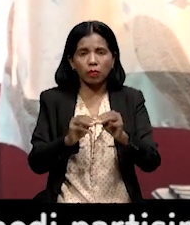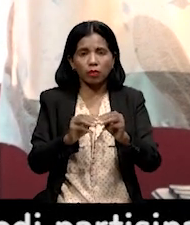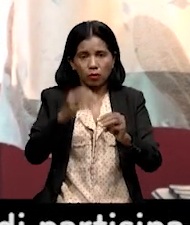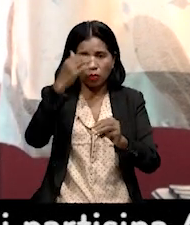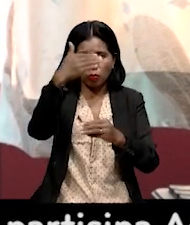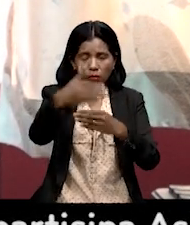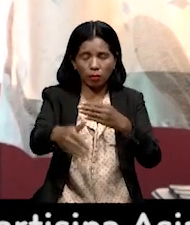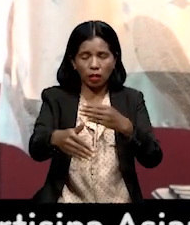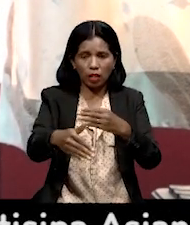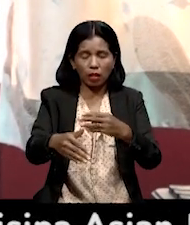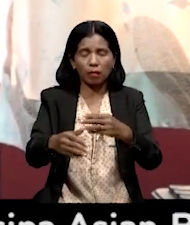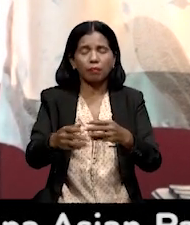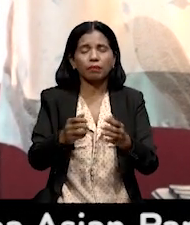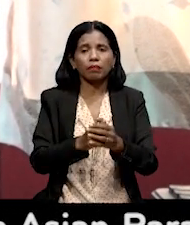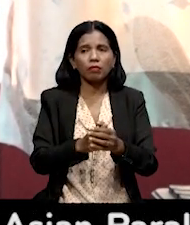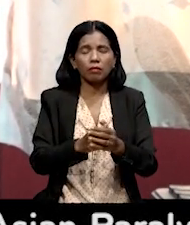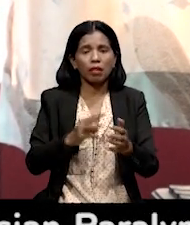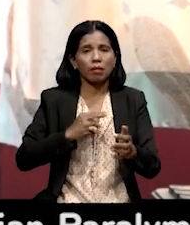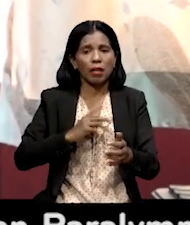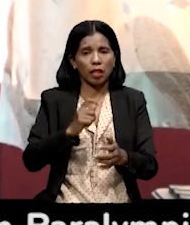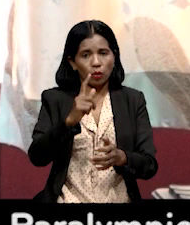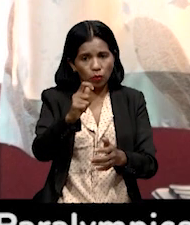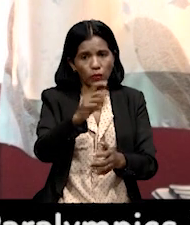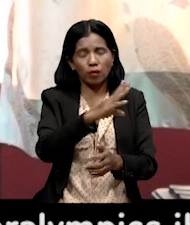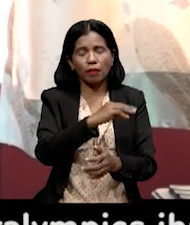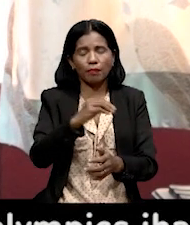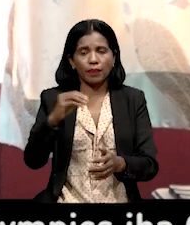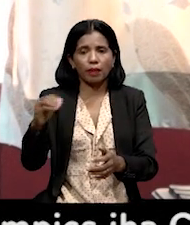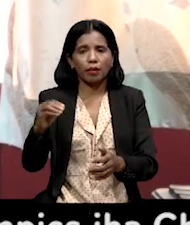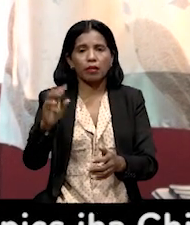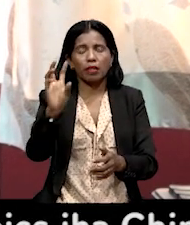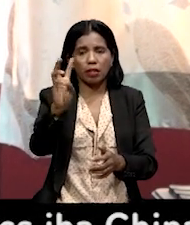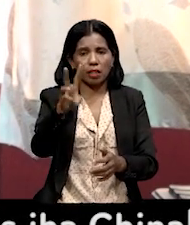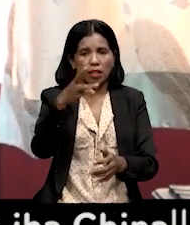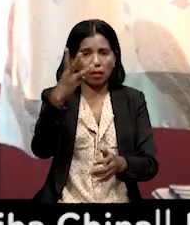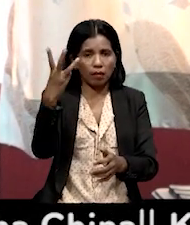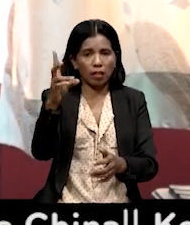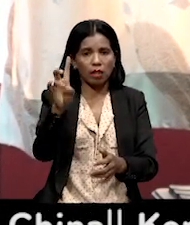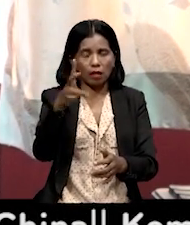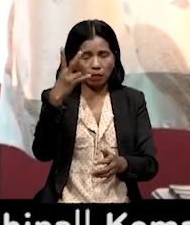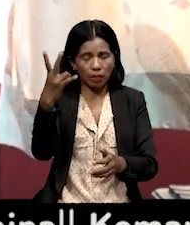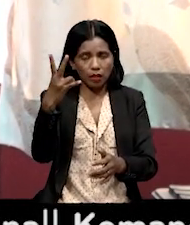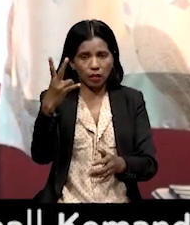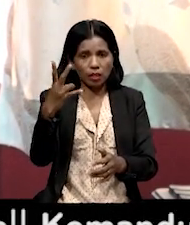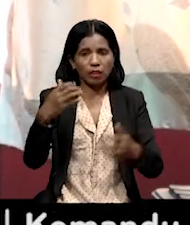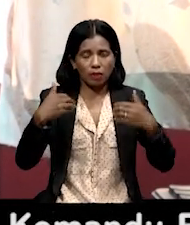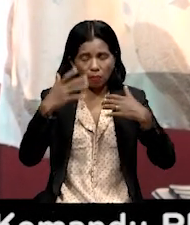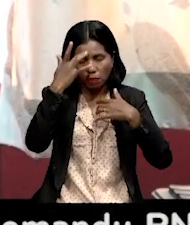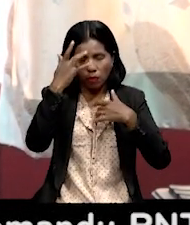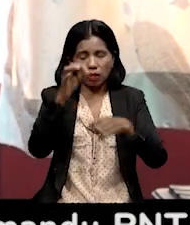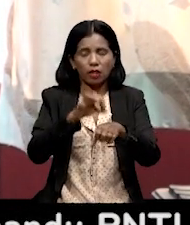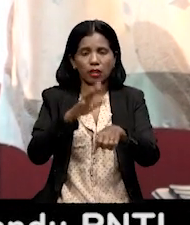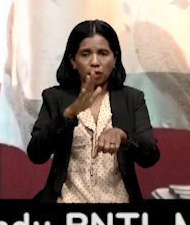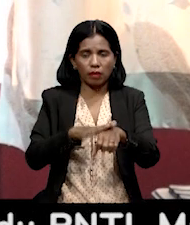bot Tuir maka Manatutu o 17 casos. Tuir fale mai Hermera foi